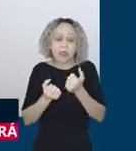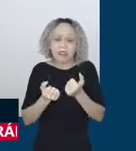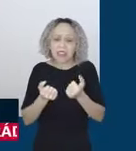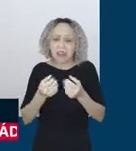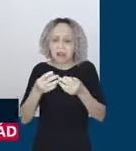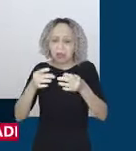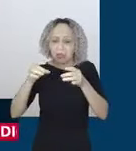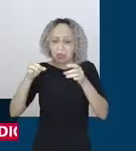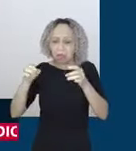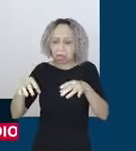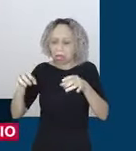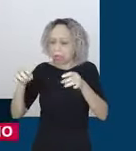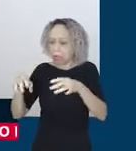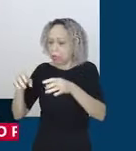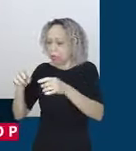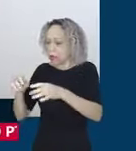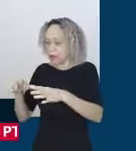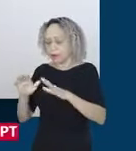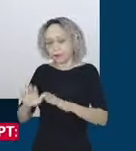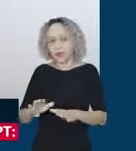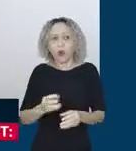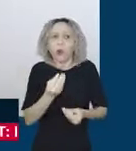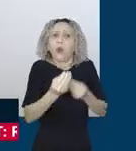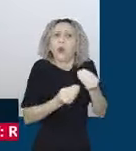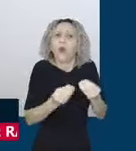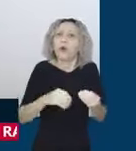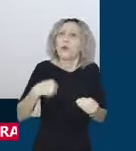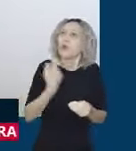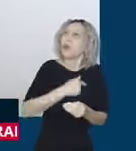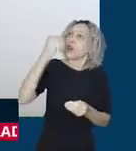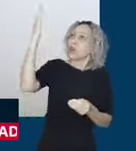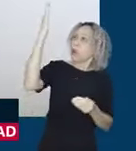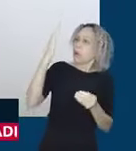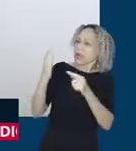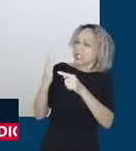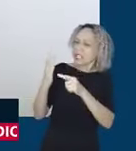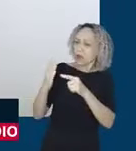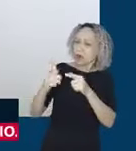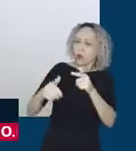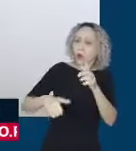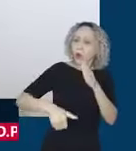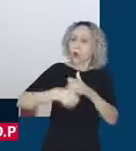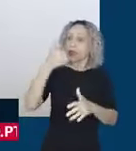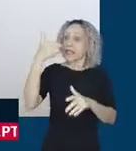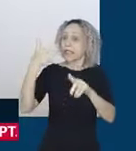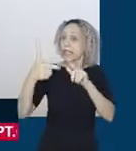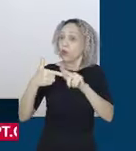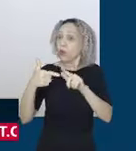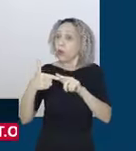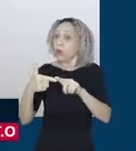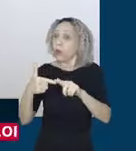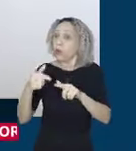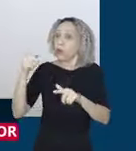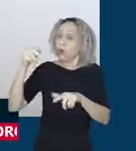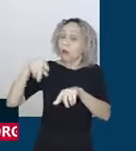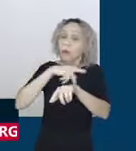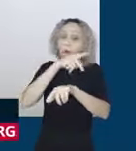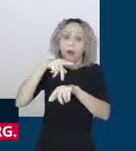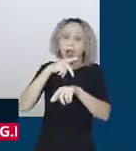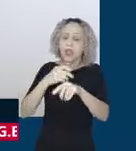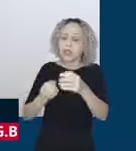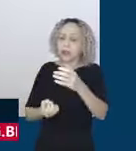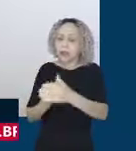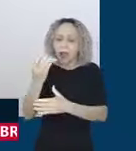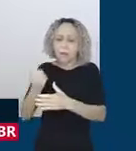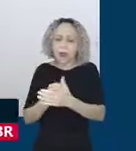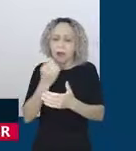explica que nós somos o segundo país mais produtor de alimentos do mundo. Isso foi colocado por todos os